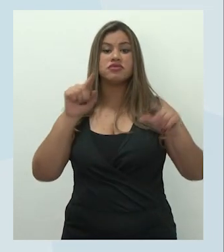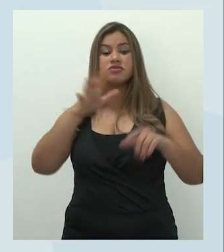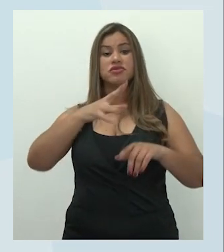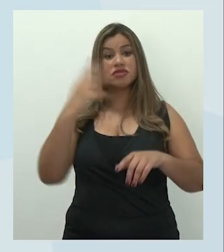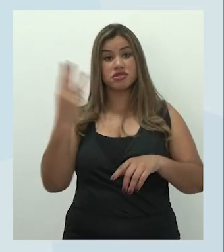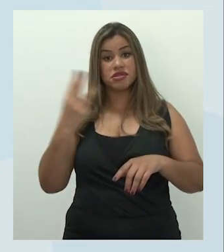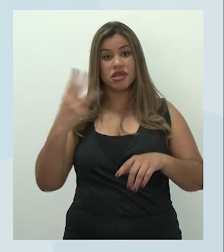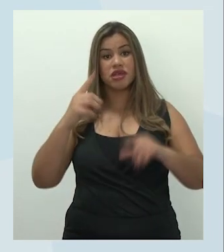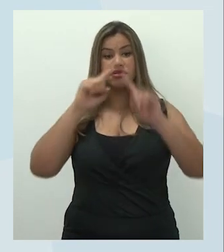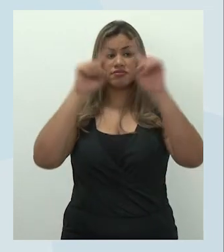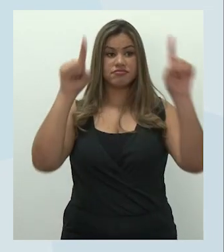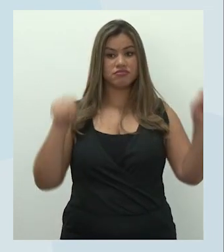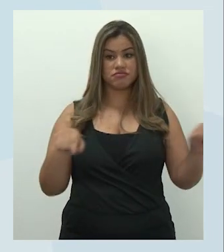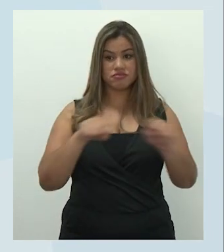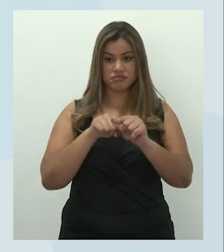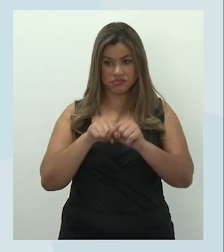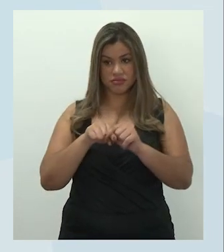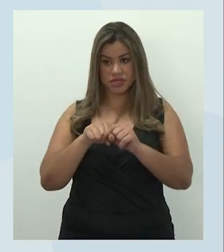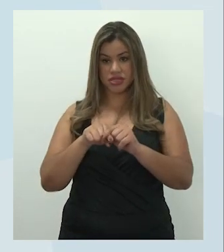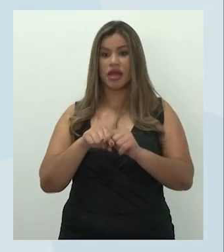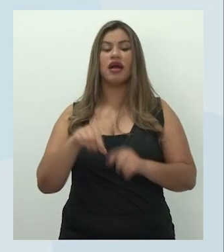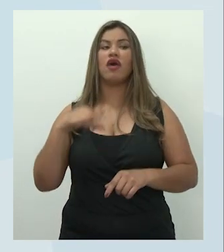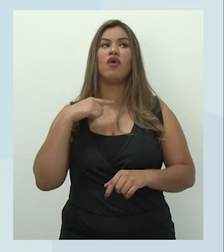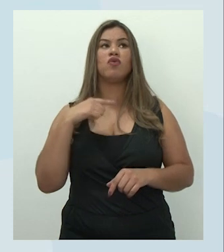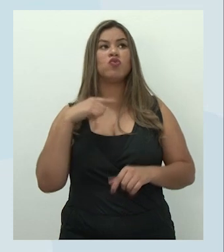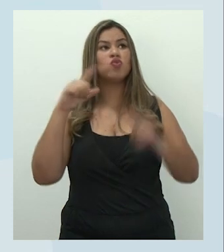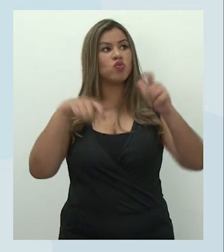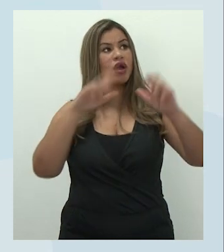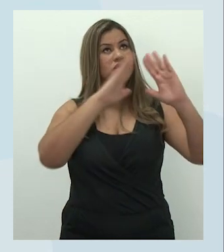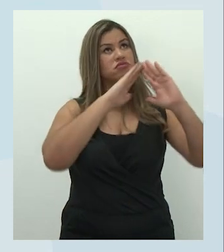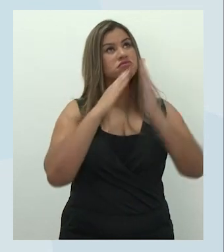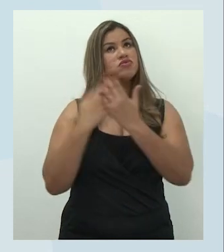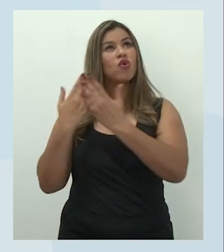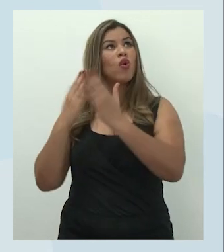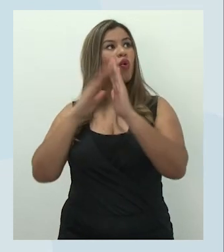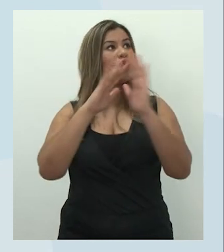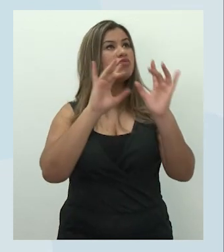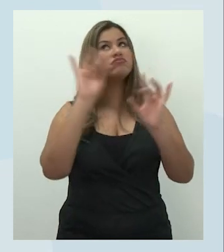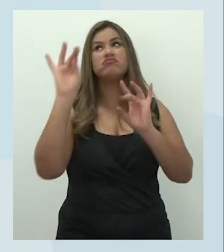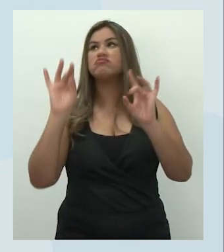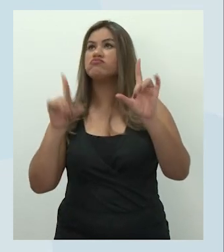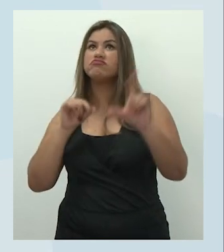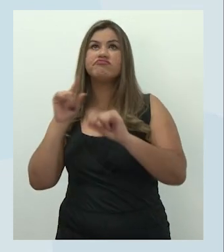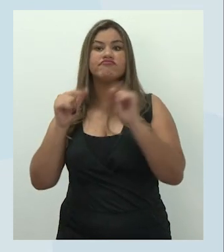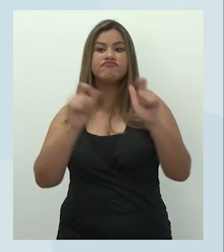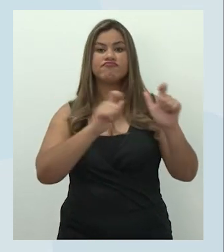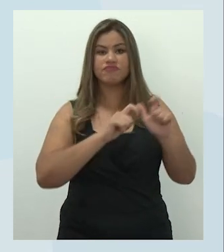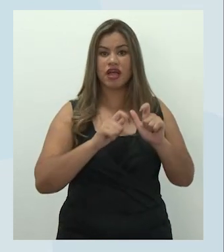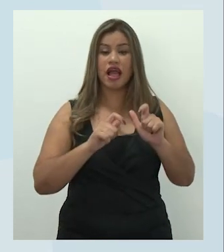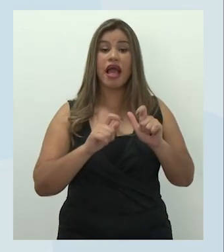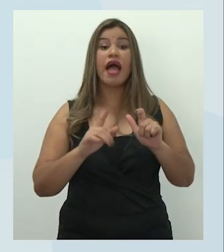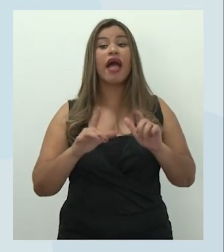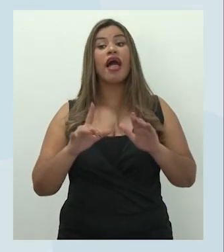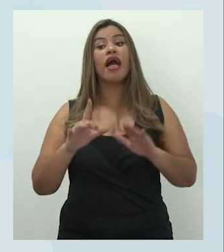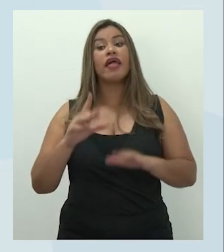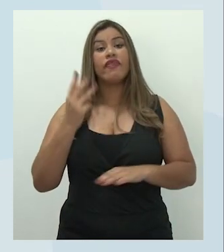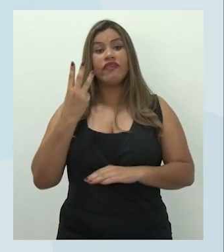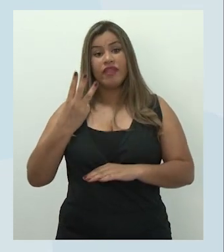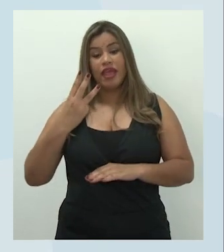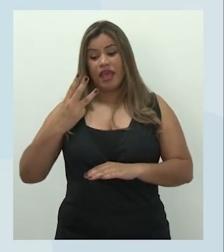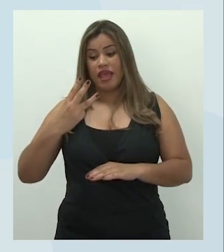Elas receberam 21 latas de tinta. A divisão seria simples, se não fosse por uma